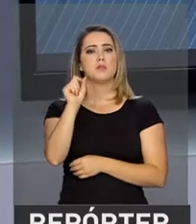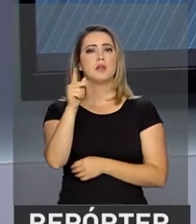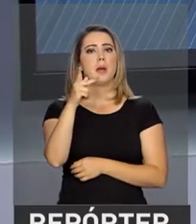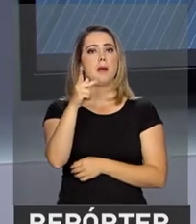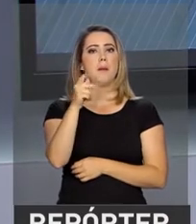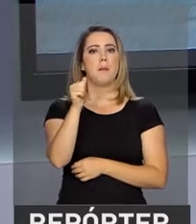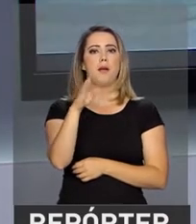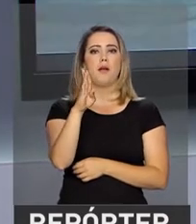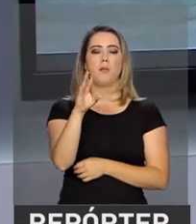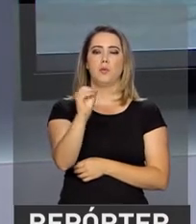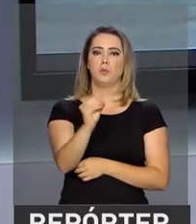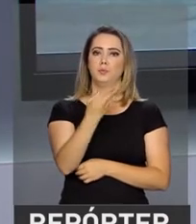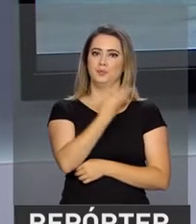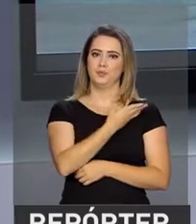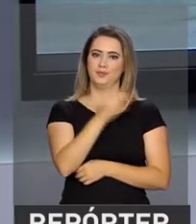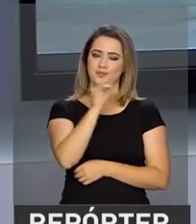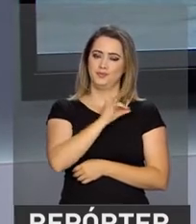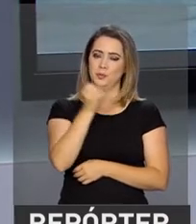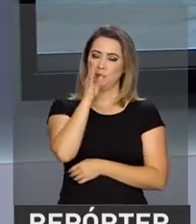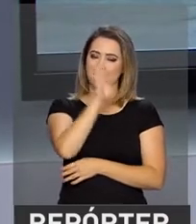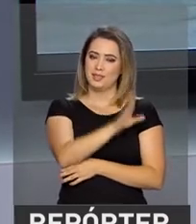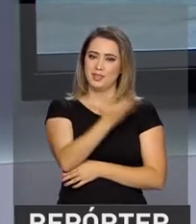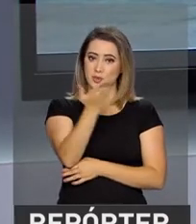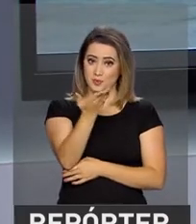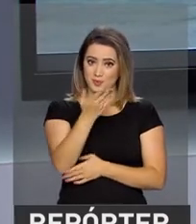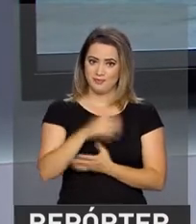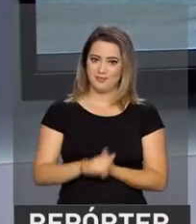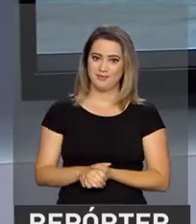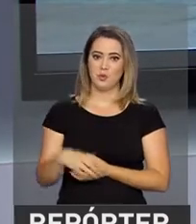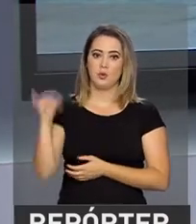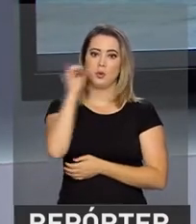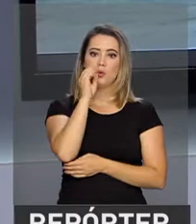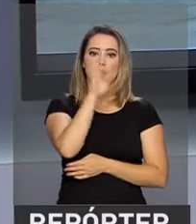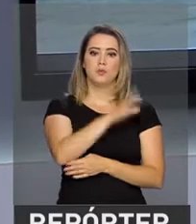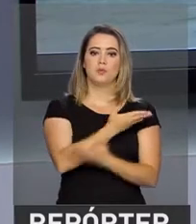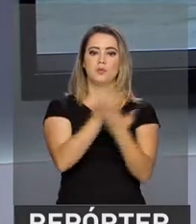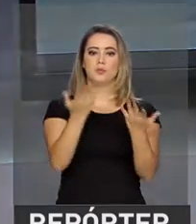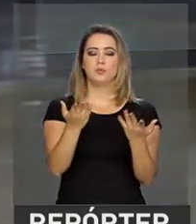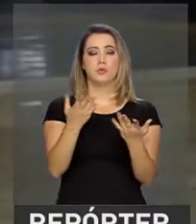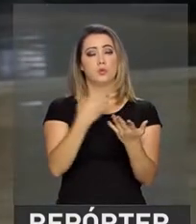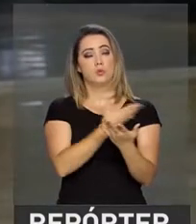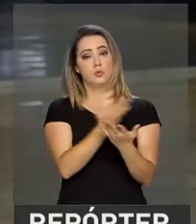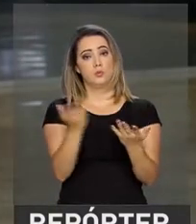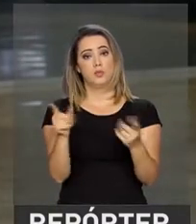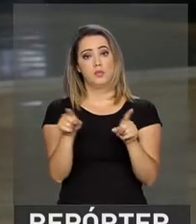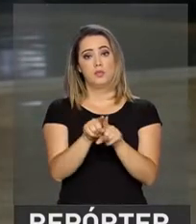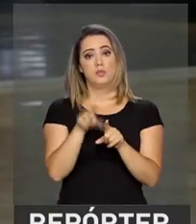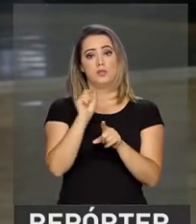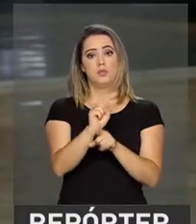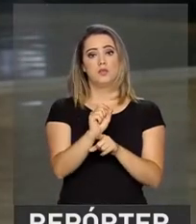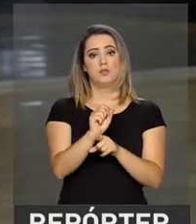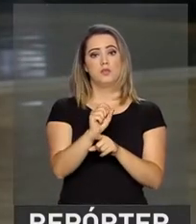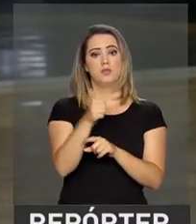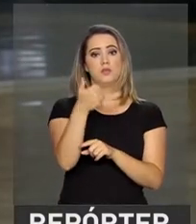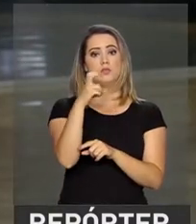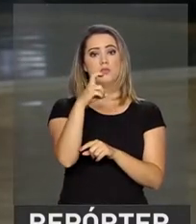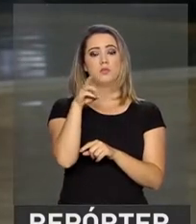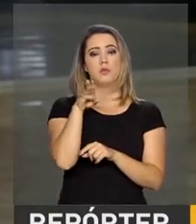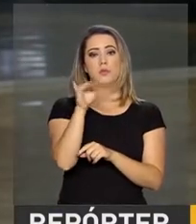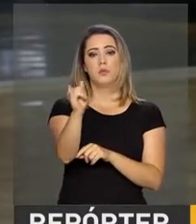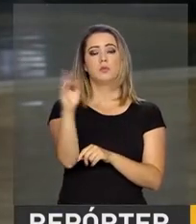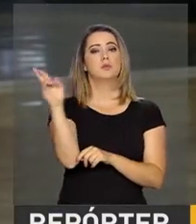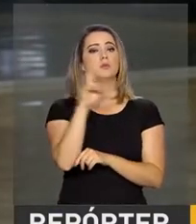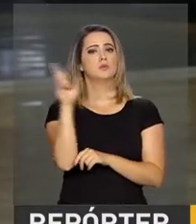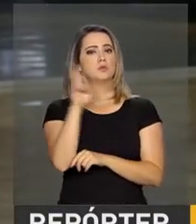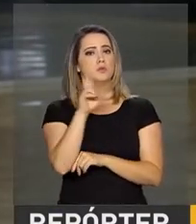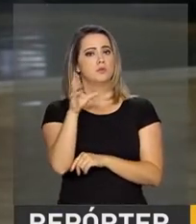mundi olá pablo boa tarde lá isso gosto de você boa tarde a todos são 15 bilhões